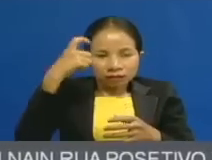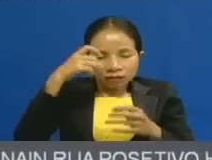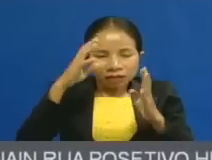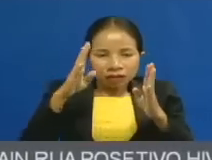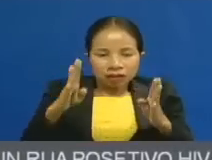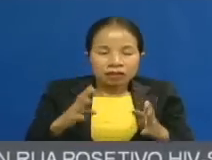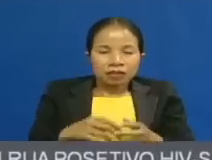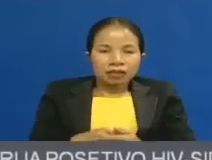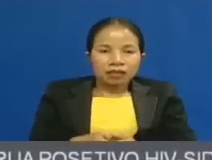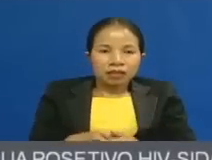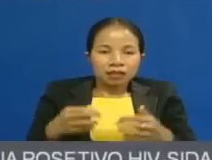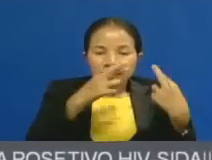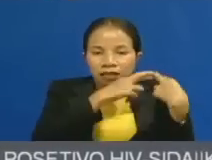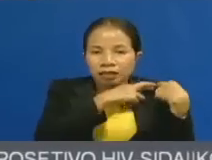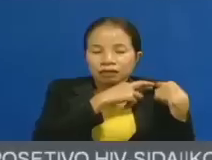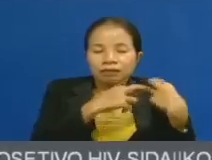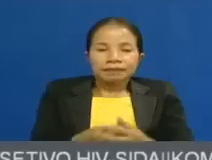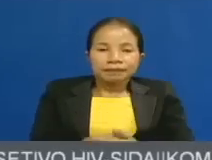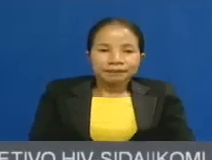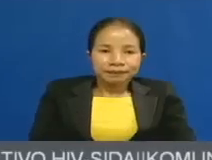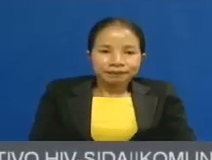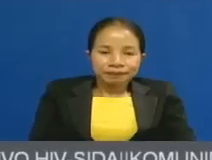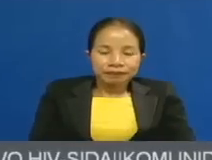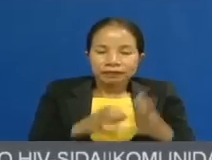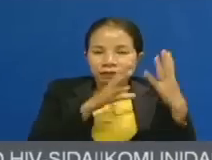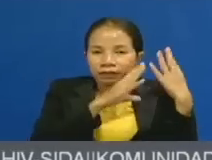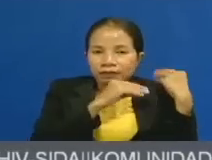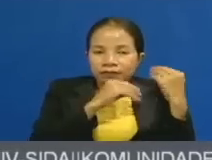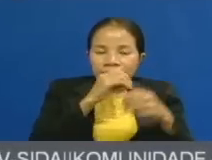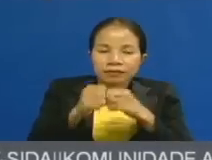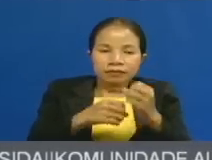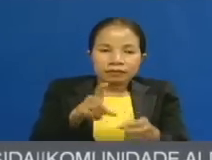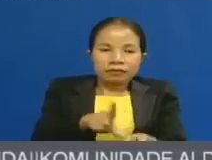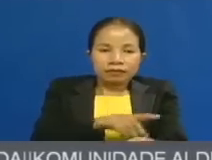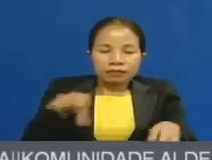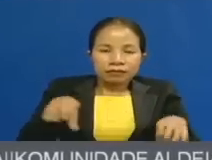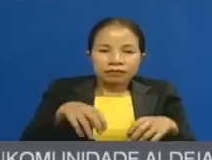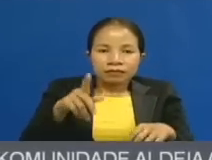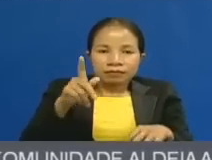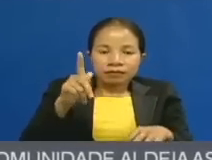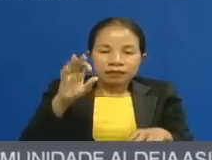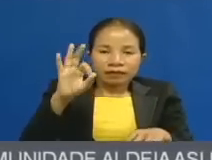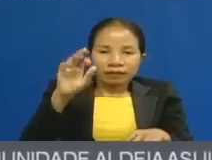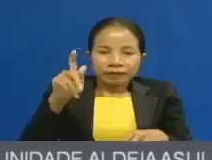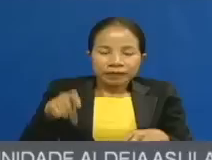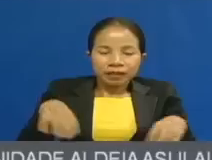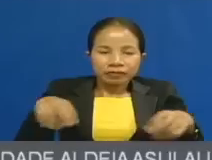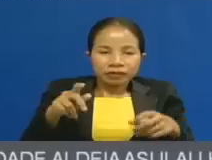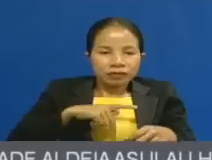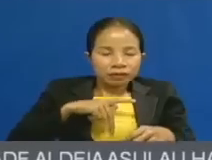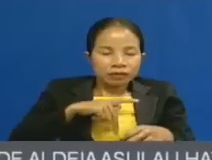ninia competência linguística por exemplo ninia experiência tina na serviço e a função pública e a setor privado e